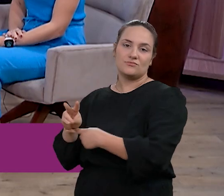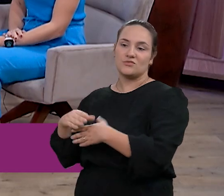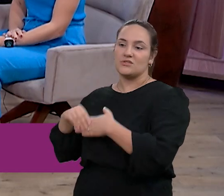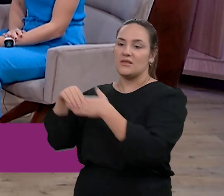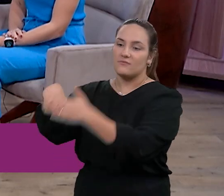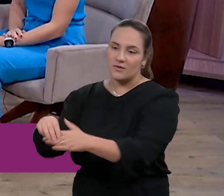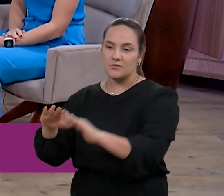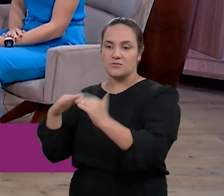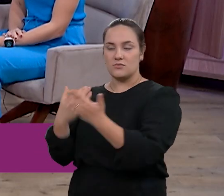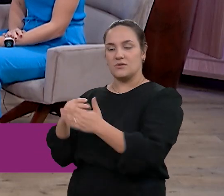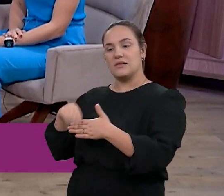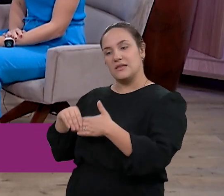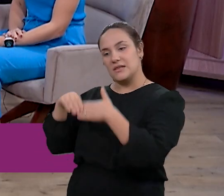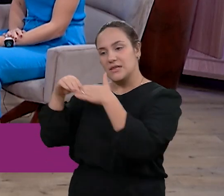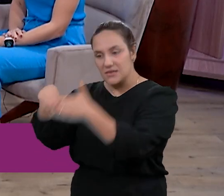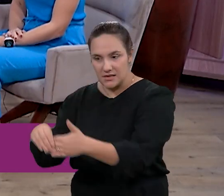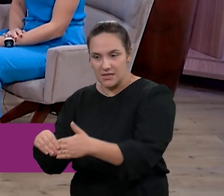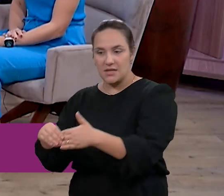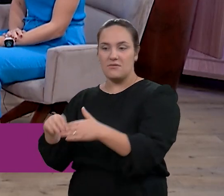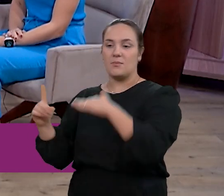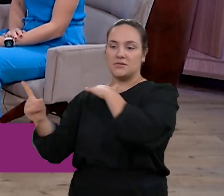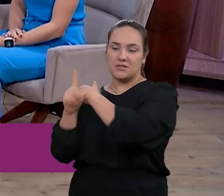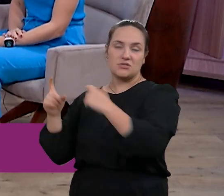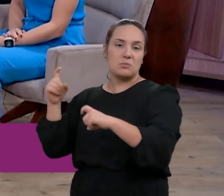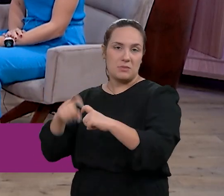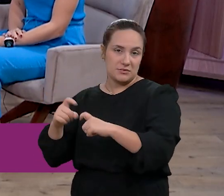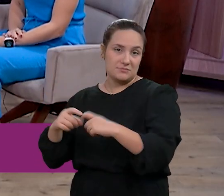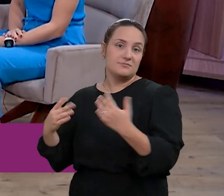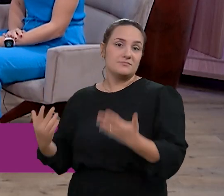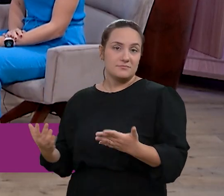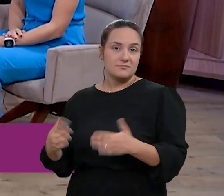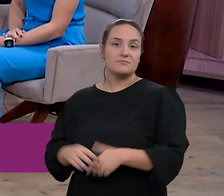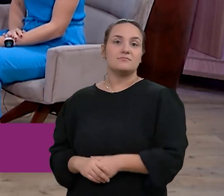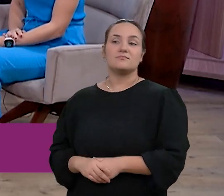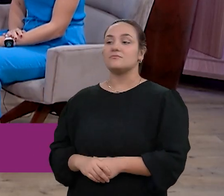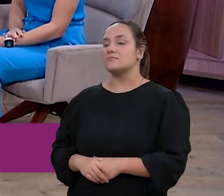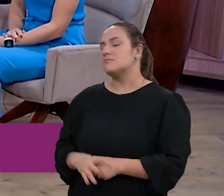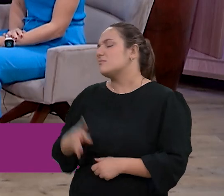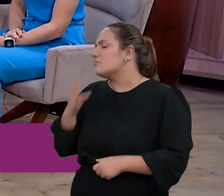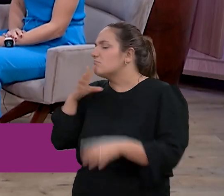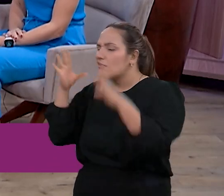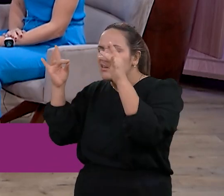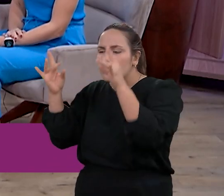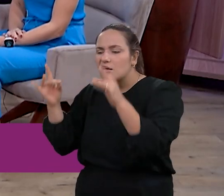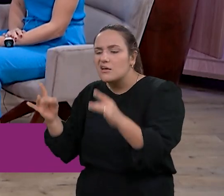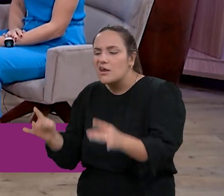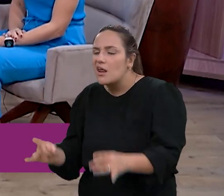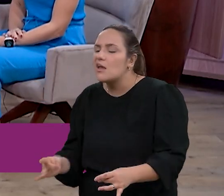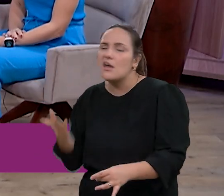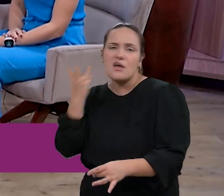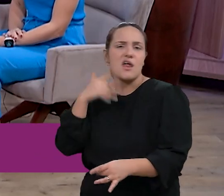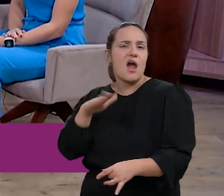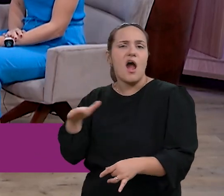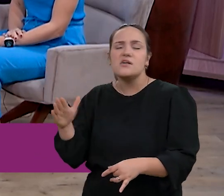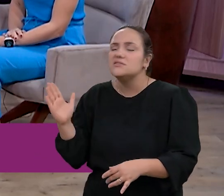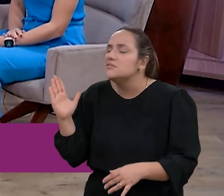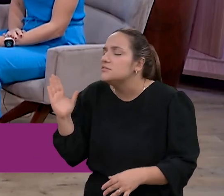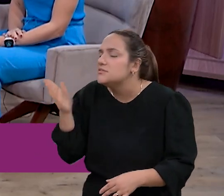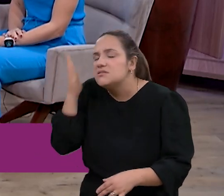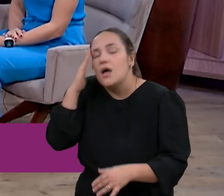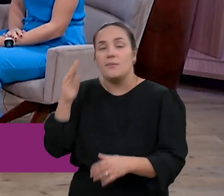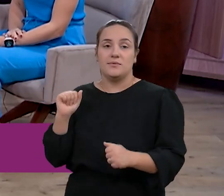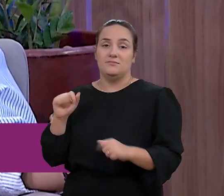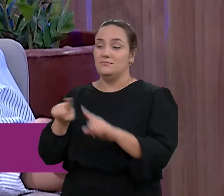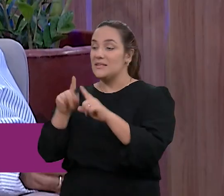de levar pra escola de levar pra consulta médica de um quase sempre conhecer os detalhes da daquela identidade infantil daquela identidade